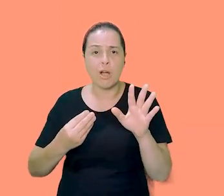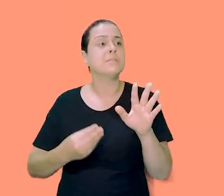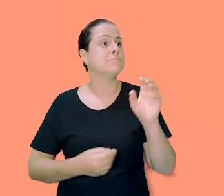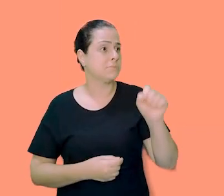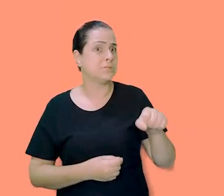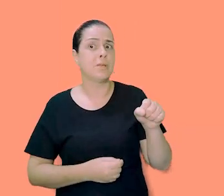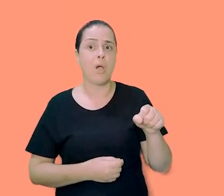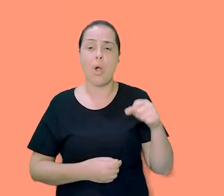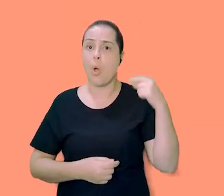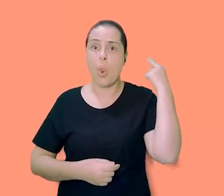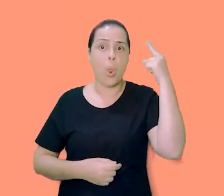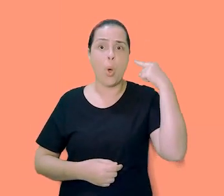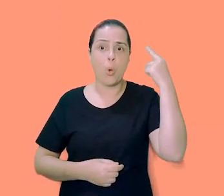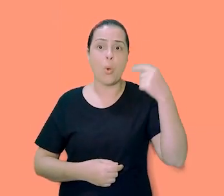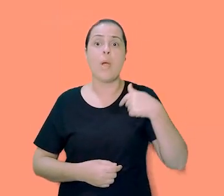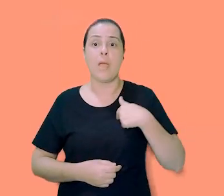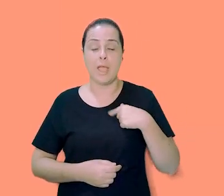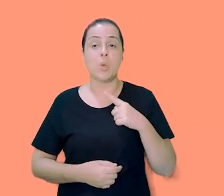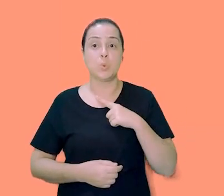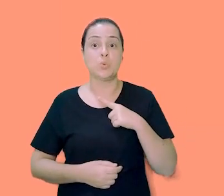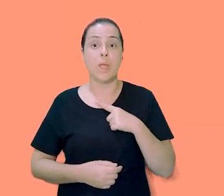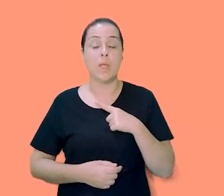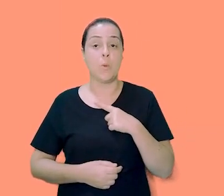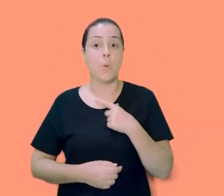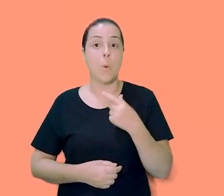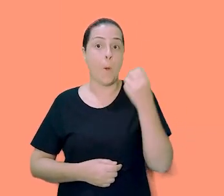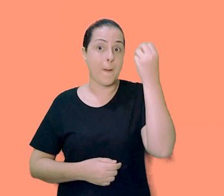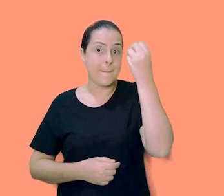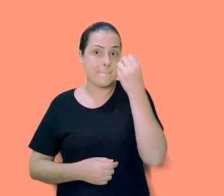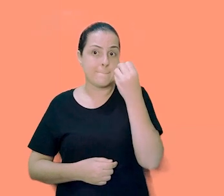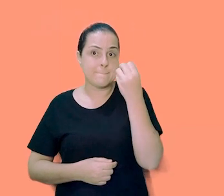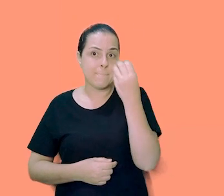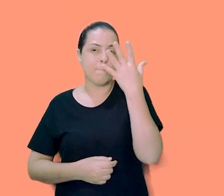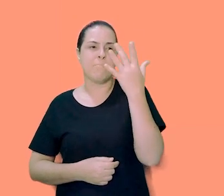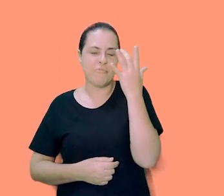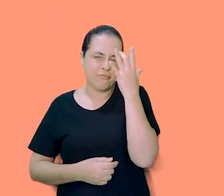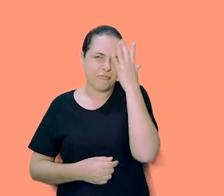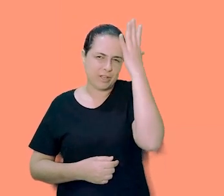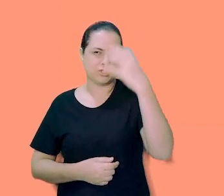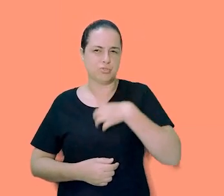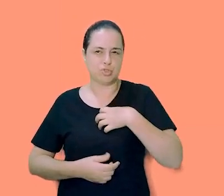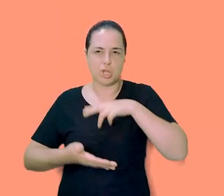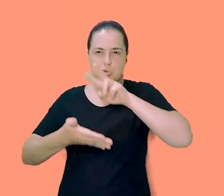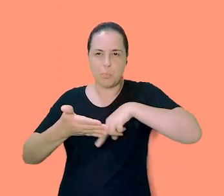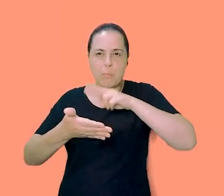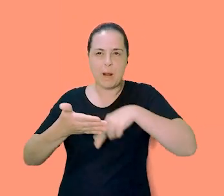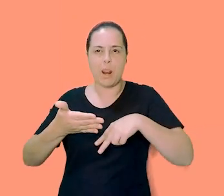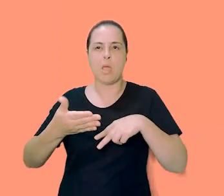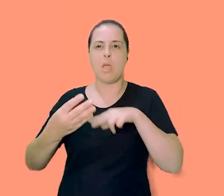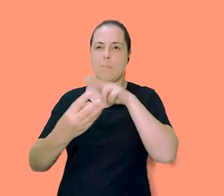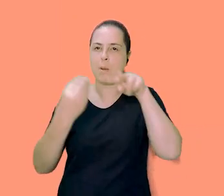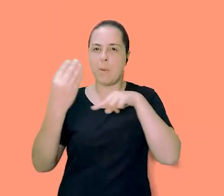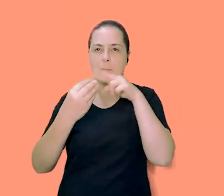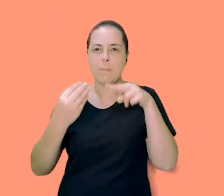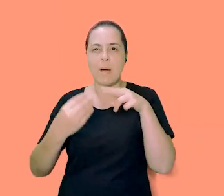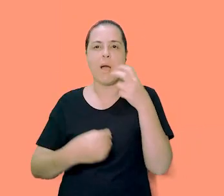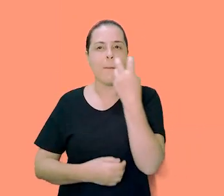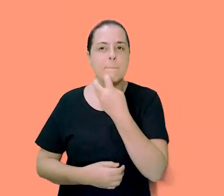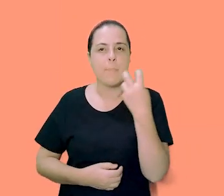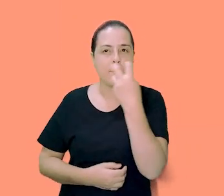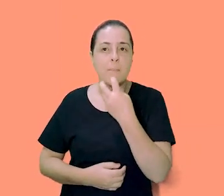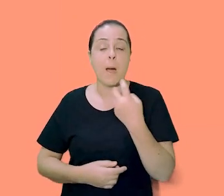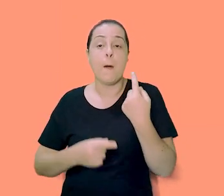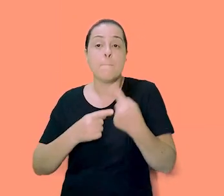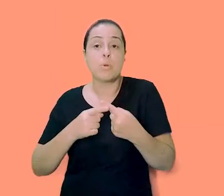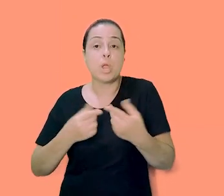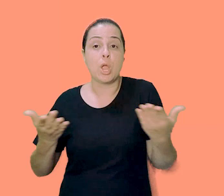louco. Eu tenho um talento, eu ainda tenho um talento bom para ler lábios, né? Depende muito do dia, porque hoje em dia o cérebro já usa muito